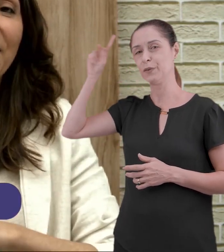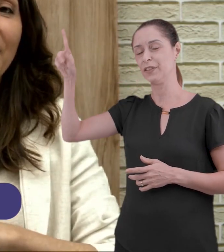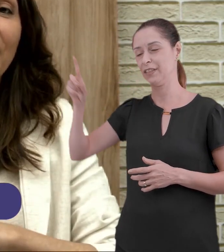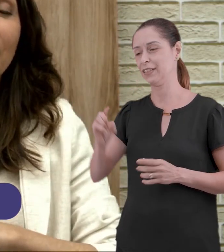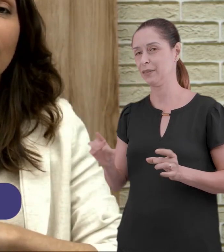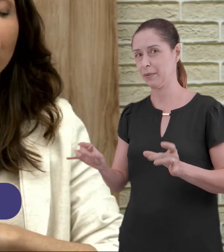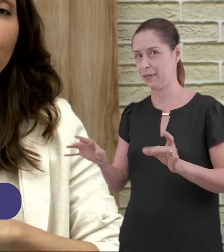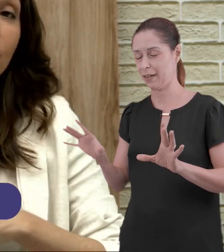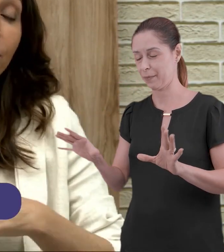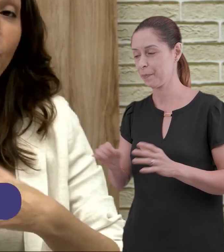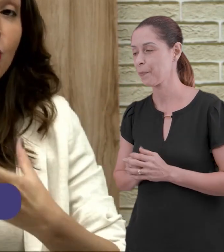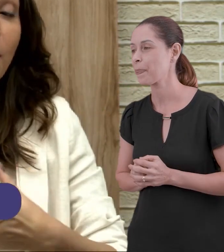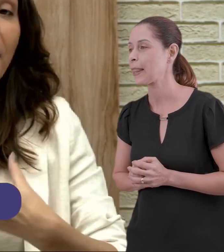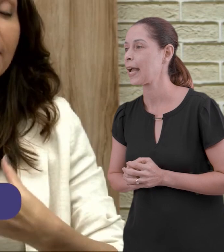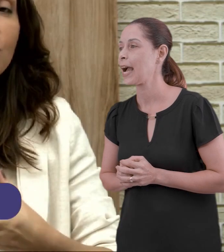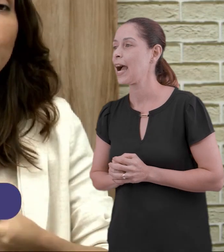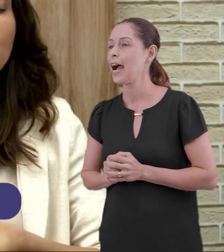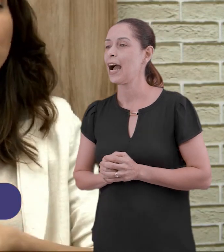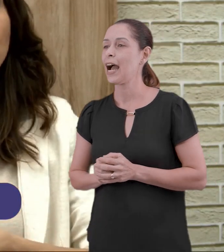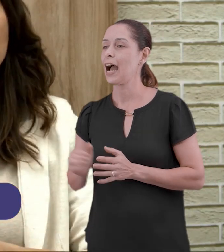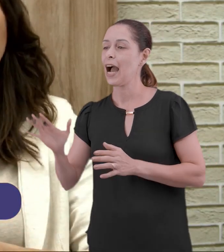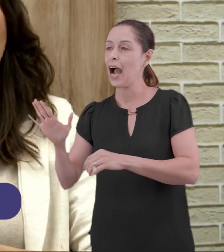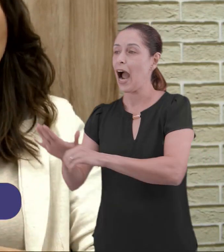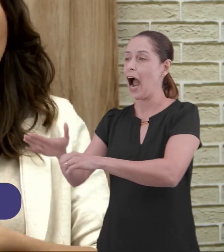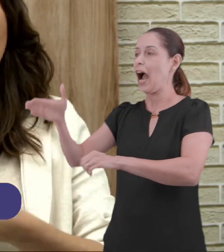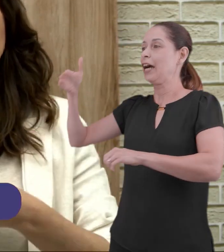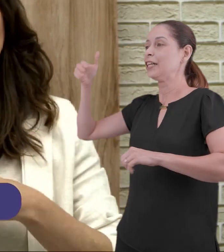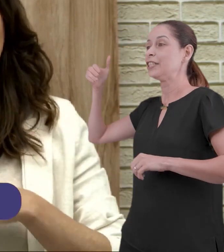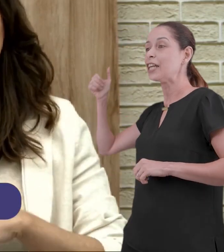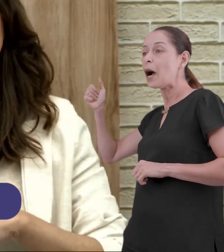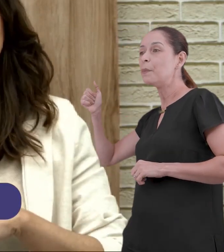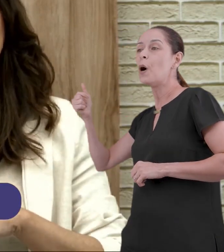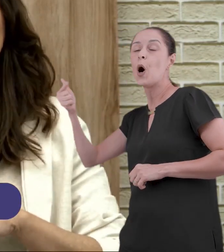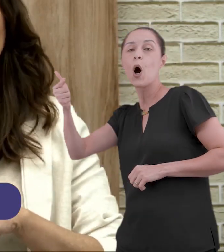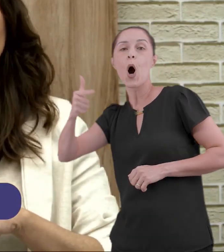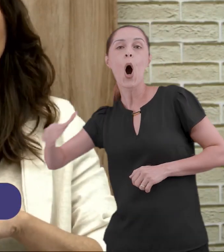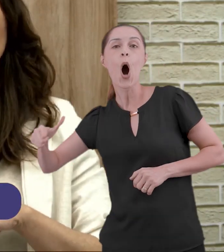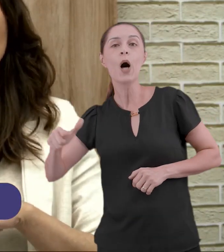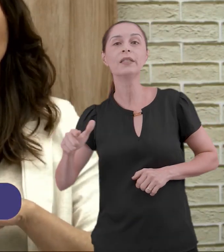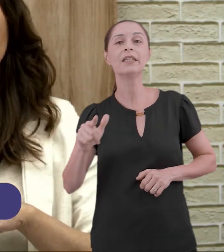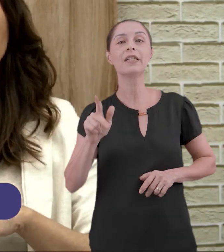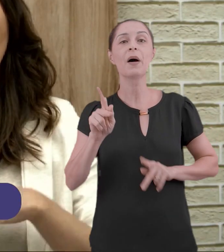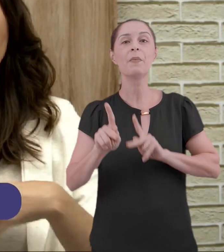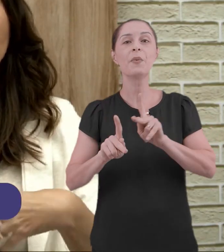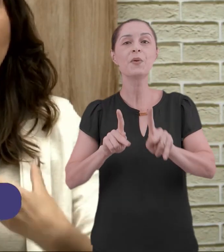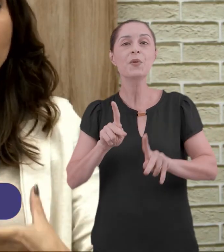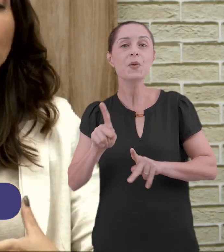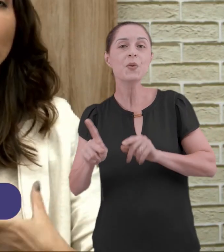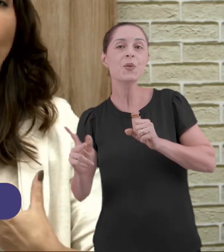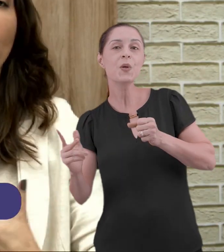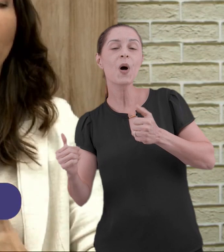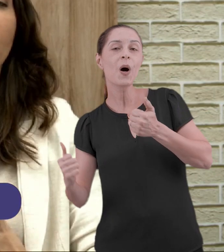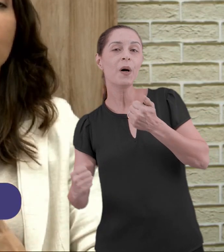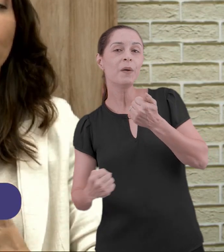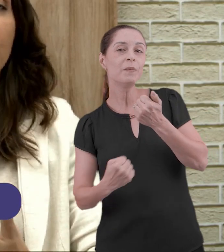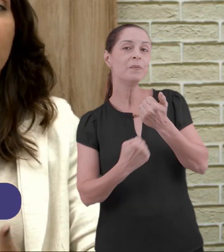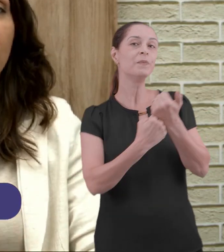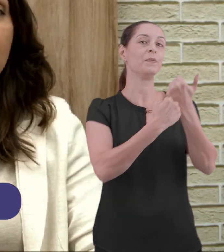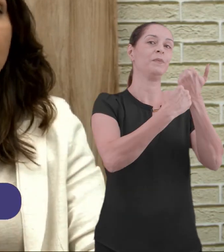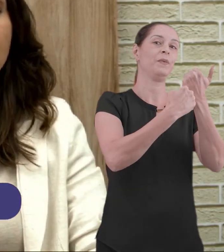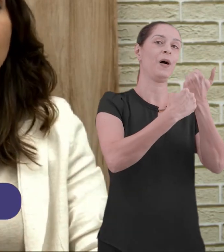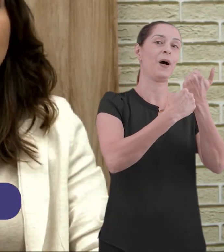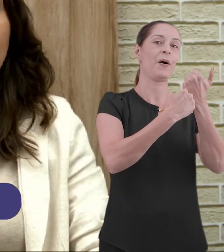então, foram chamadas outras pessoas para ajudarem, né, o filho dela, Luiz Felipe, a ficar junto com as